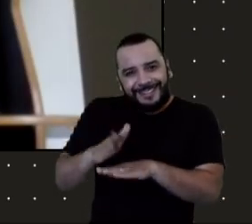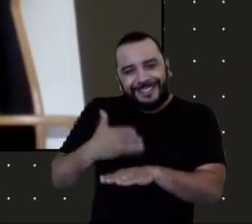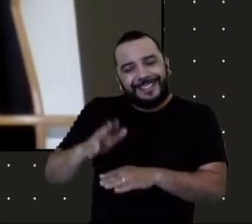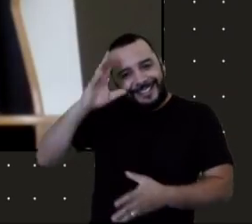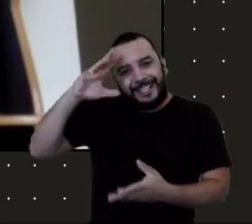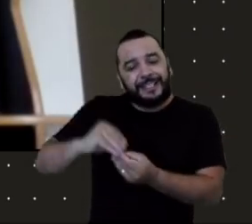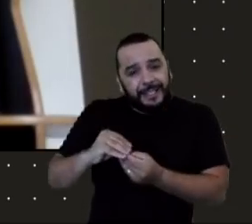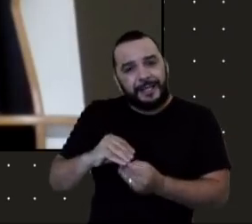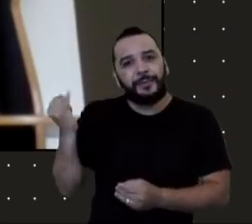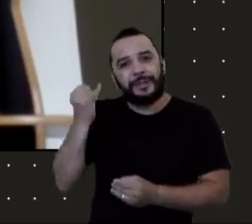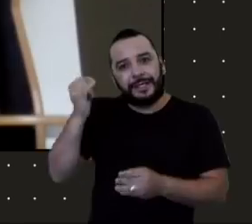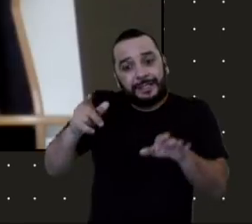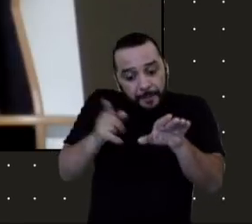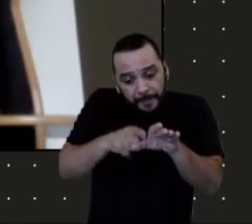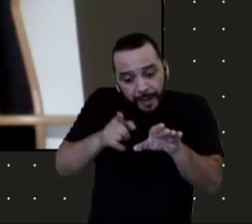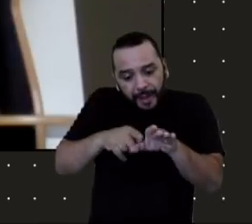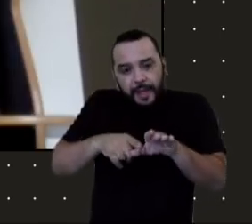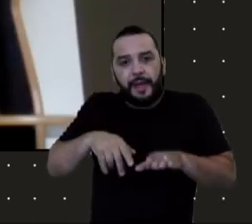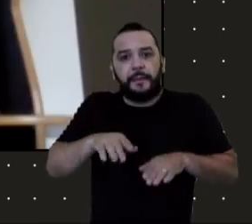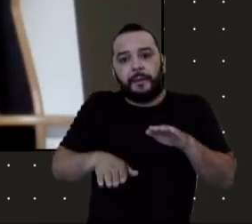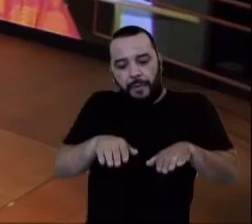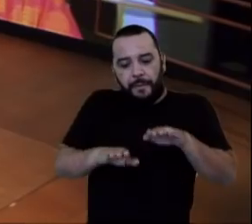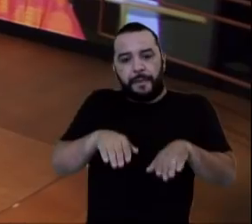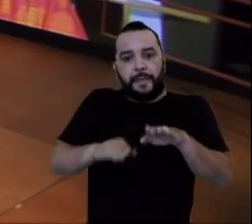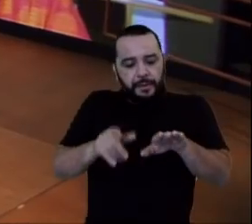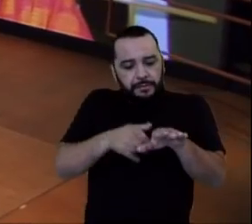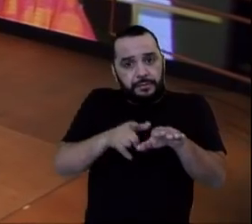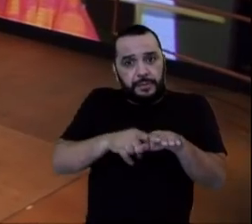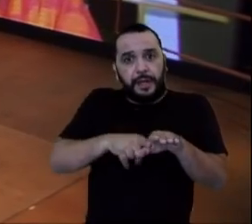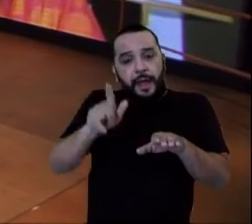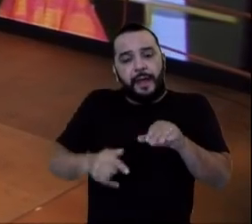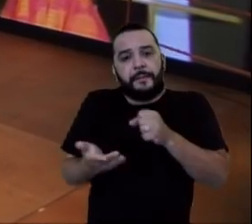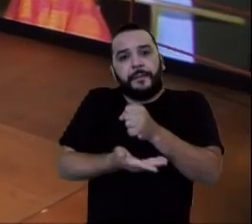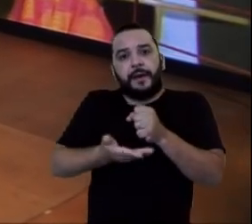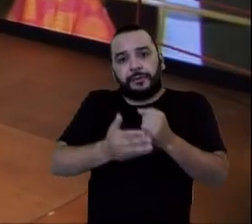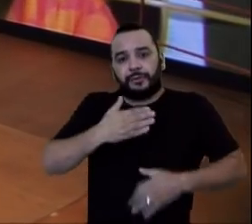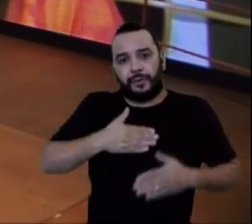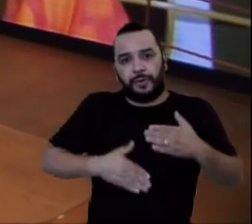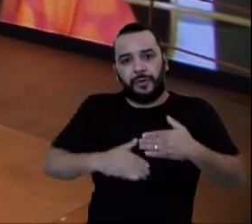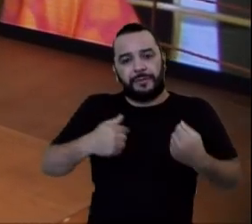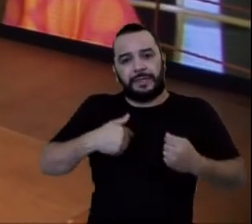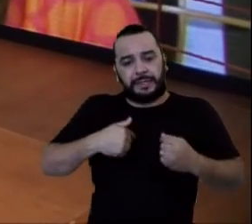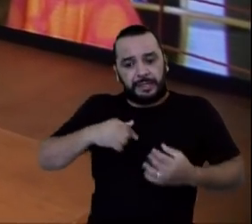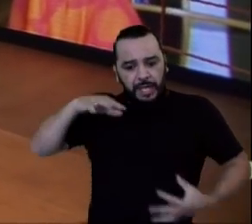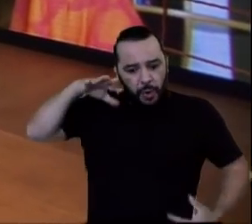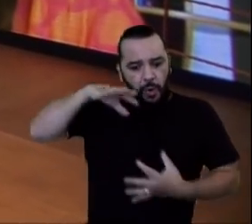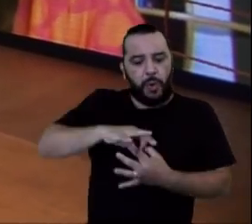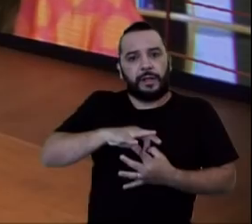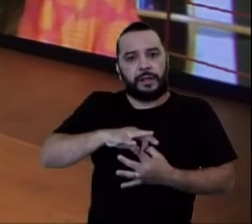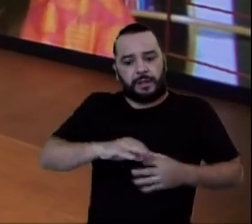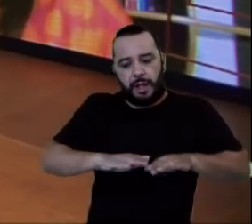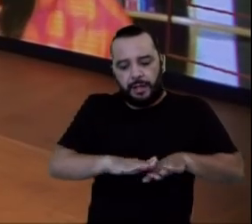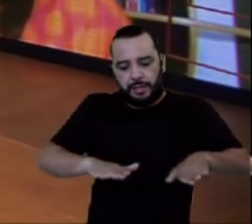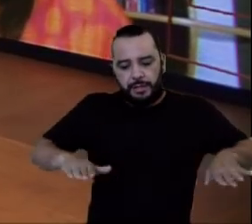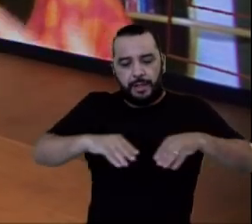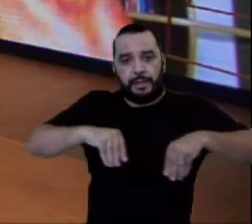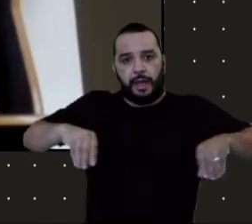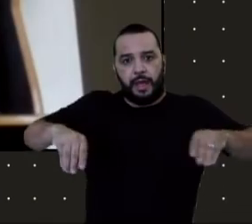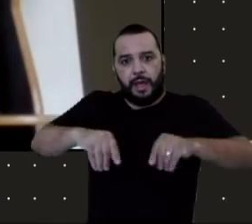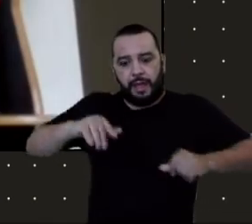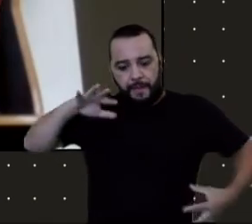manifestam como uma forma de comunicação, mesmo sem eu perceber. De repente, vem a minha mão, começa a falar assim. Foi esse exercício